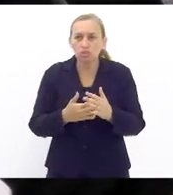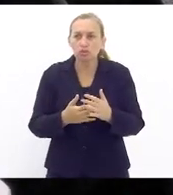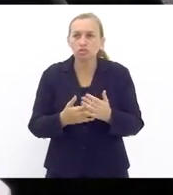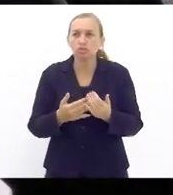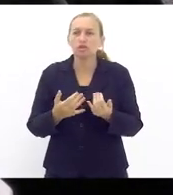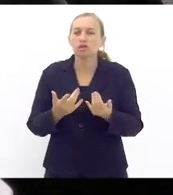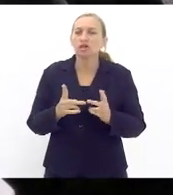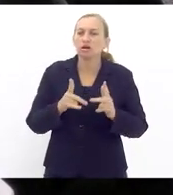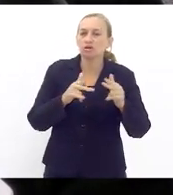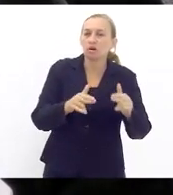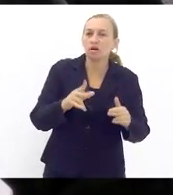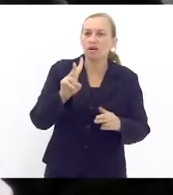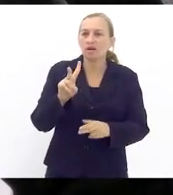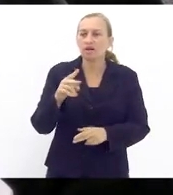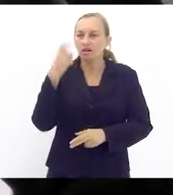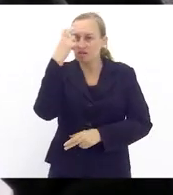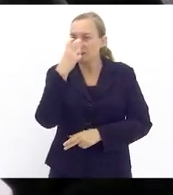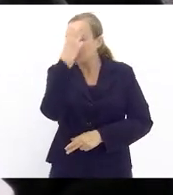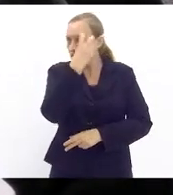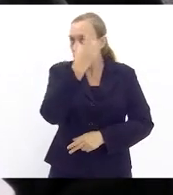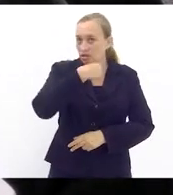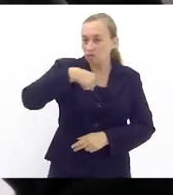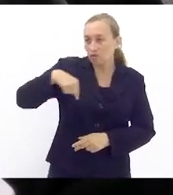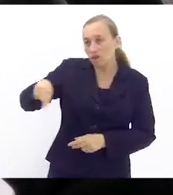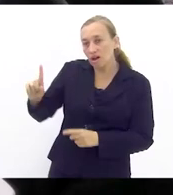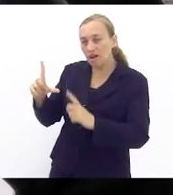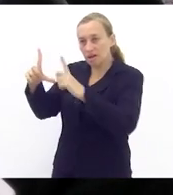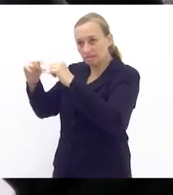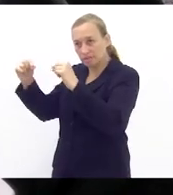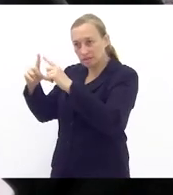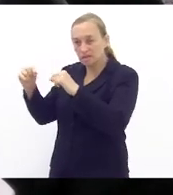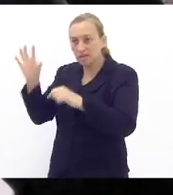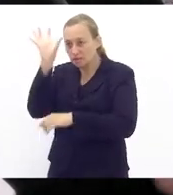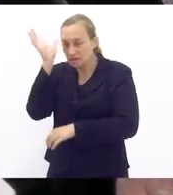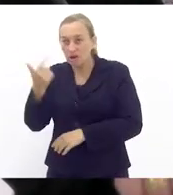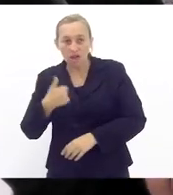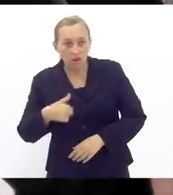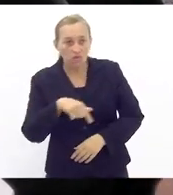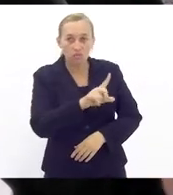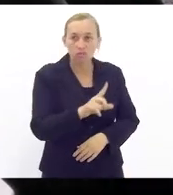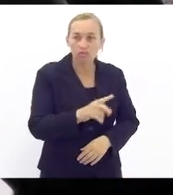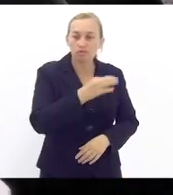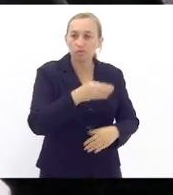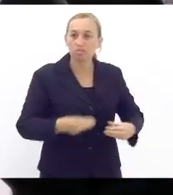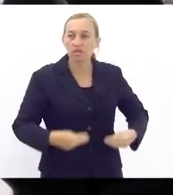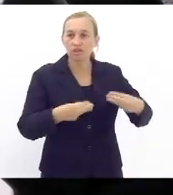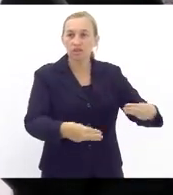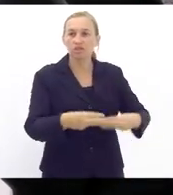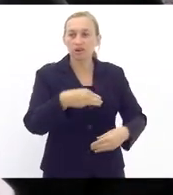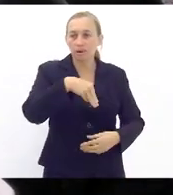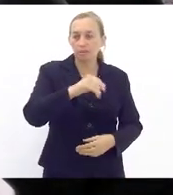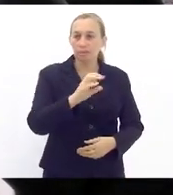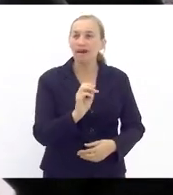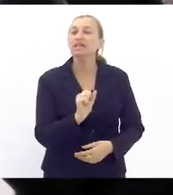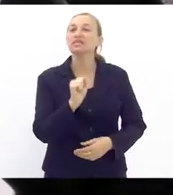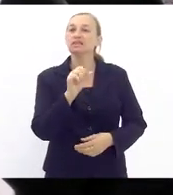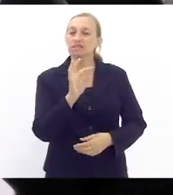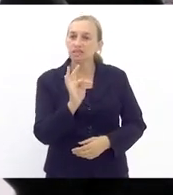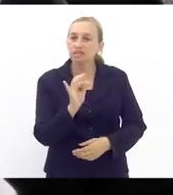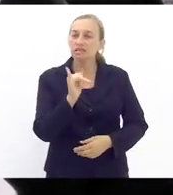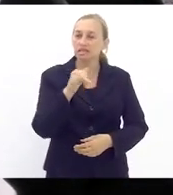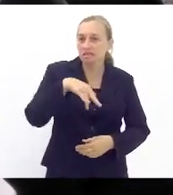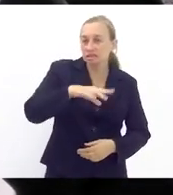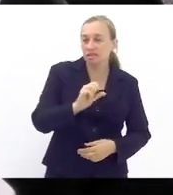assim como a Verônica foi lá em Brasília para resolver isso assim que eu estive com a ministra então Martins Pena né ela falou assim não a gente